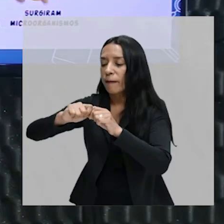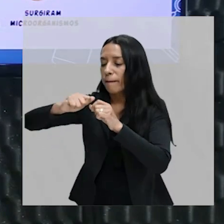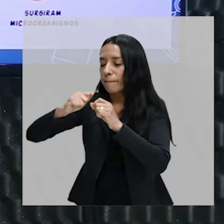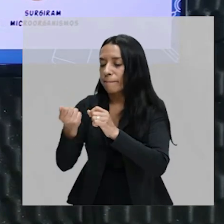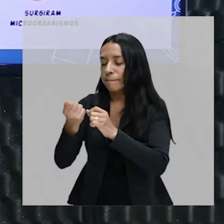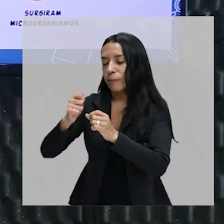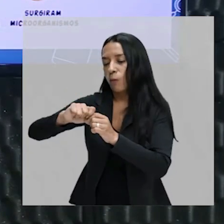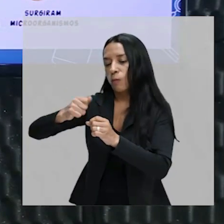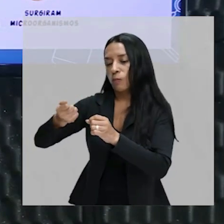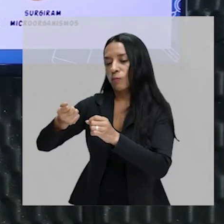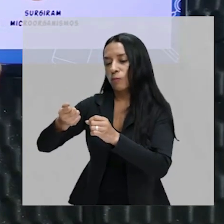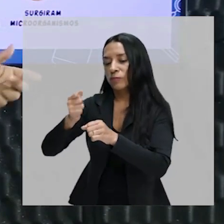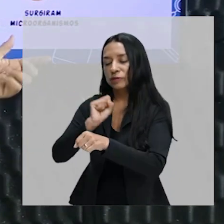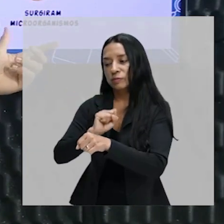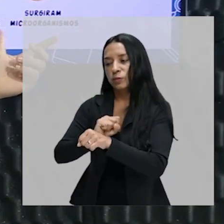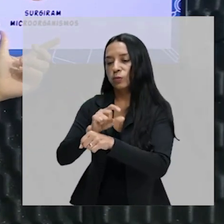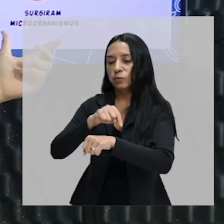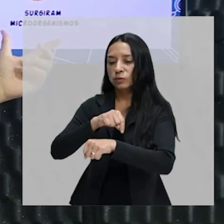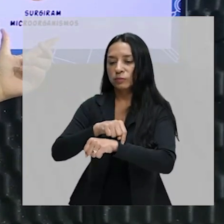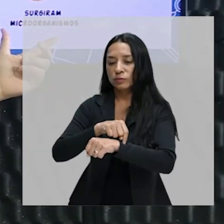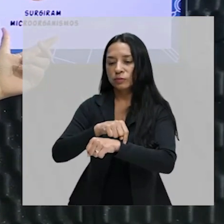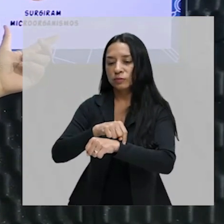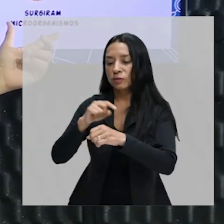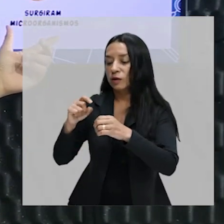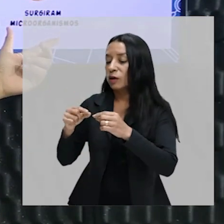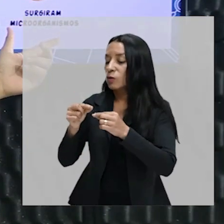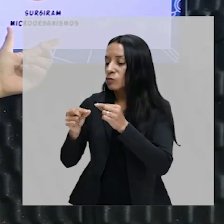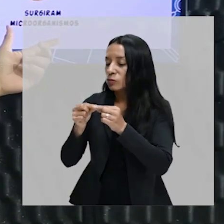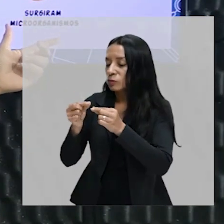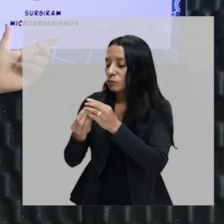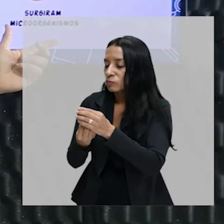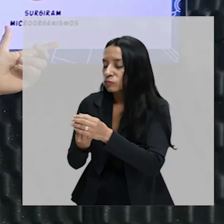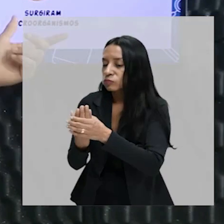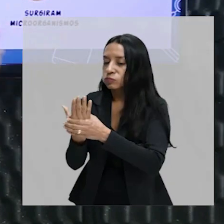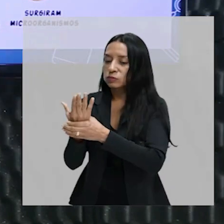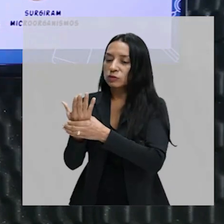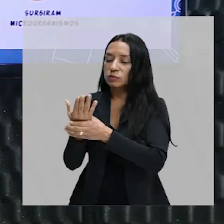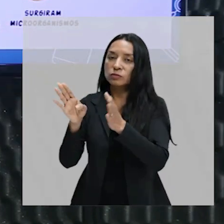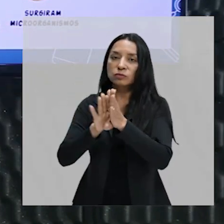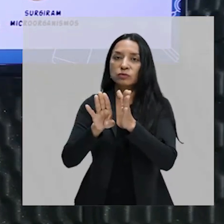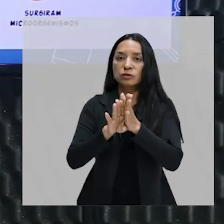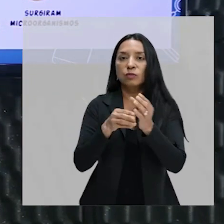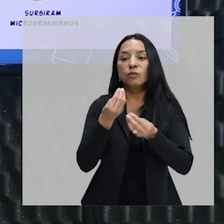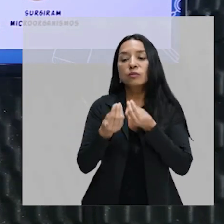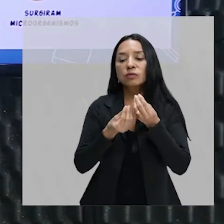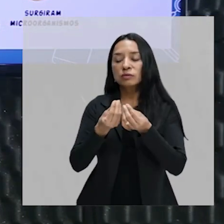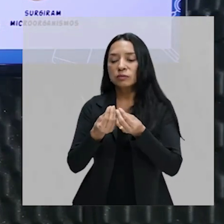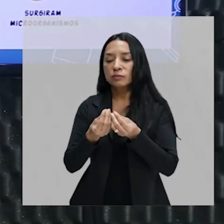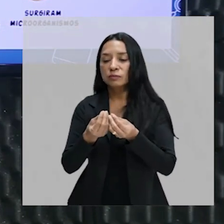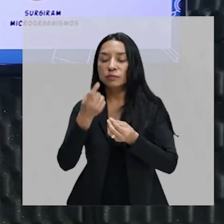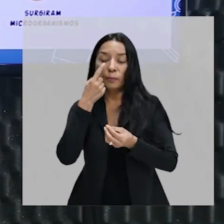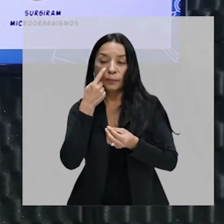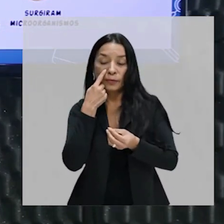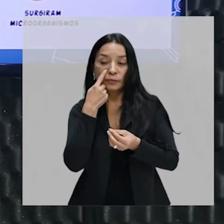balão passou um tempinho esses microrganismos Eles nasceram Aí ele chegou à conclusão do que Olha tá